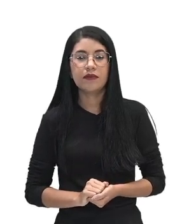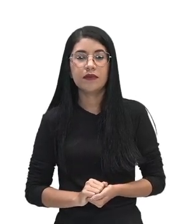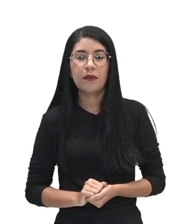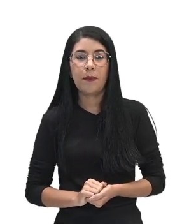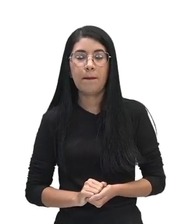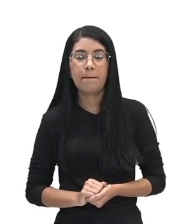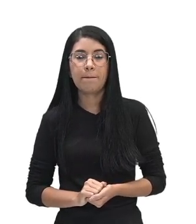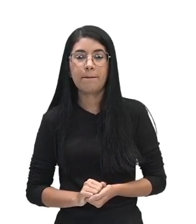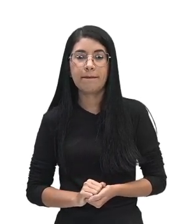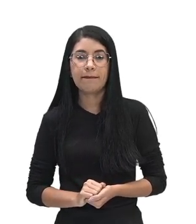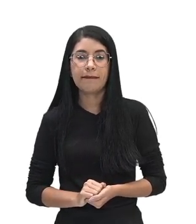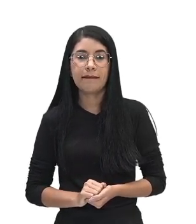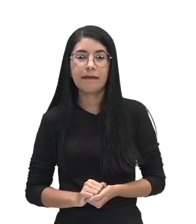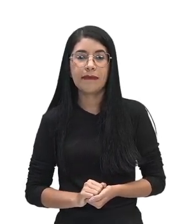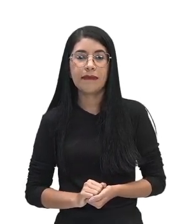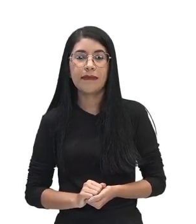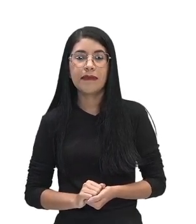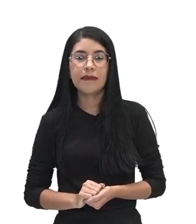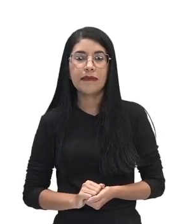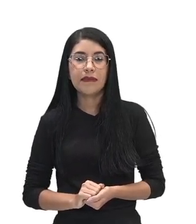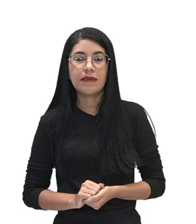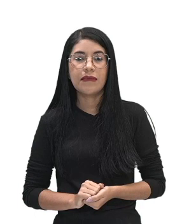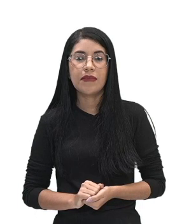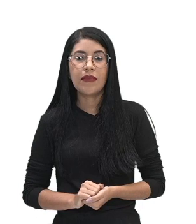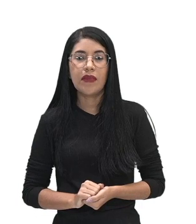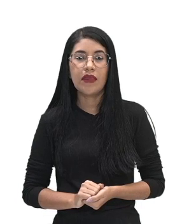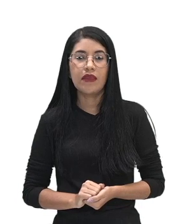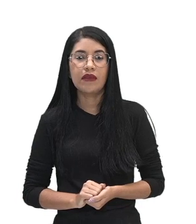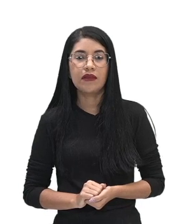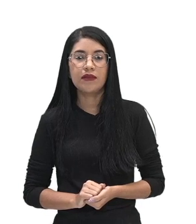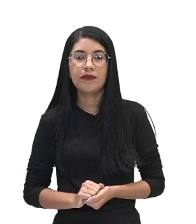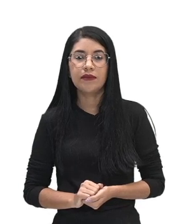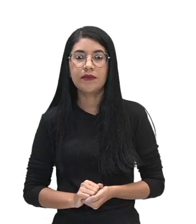1.620 dividido por 1,6